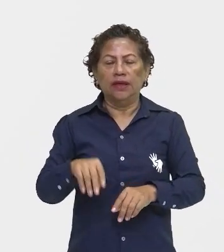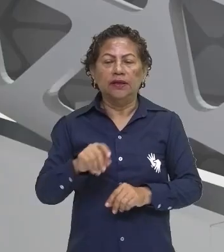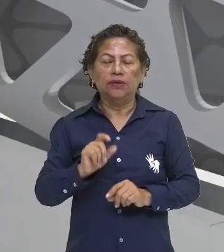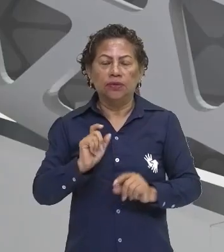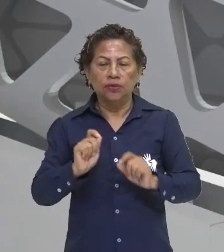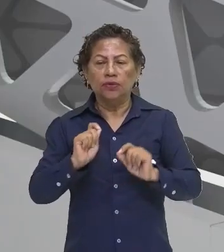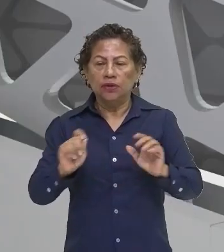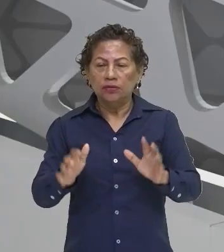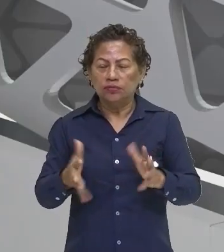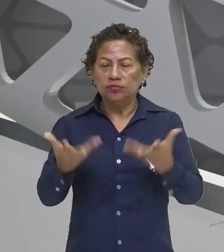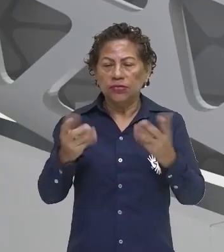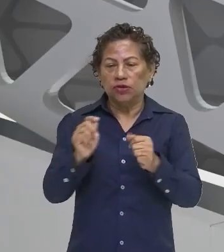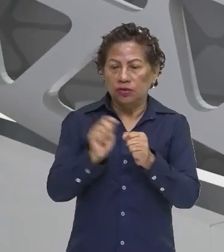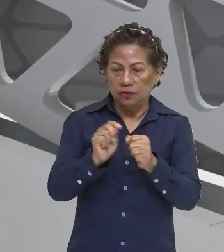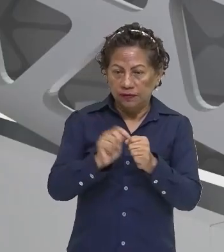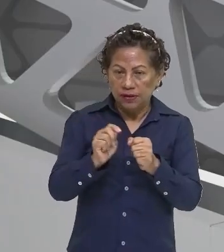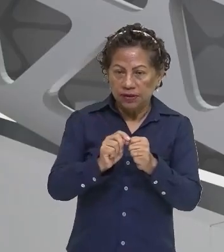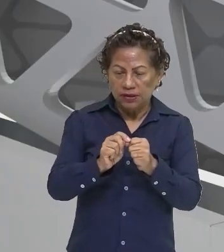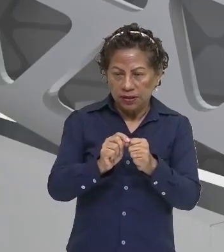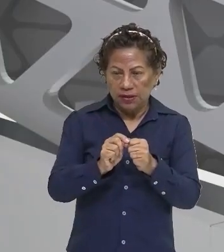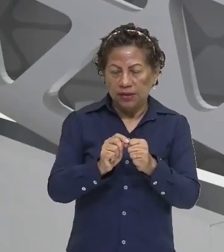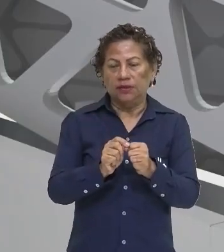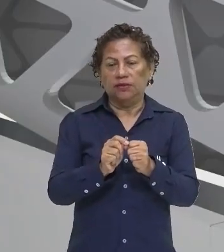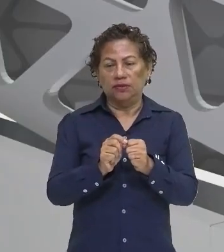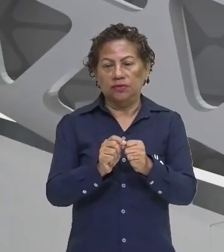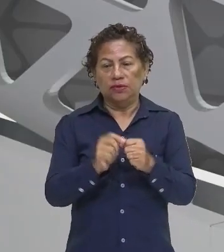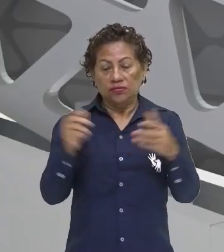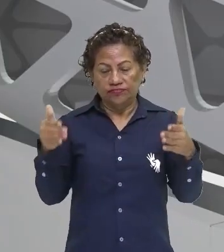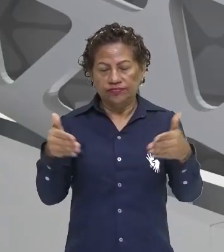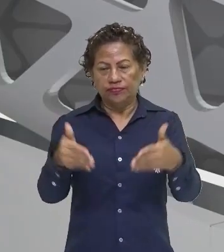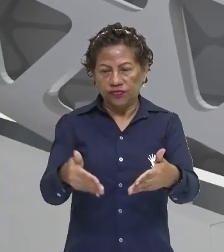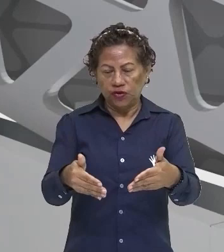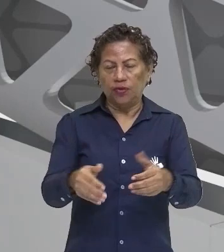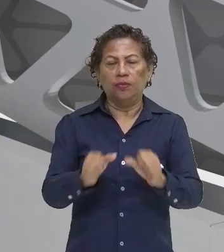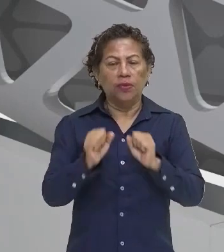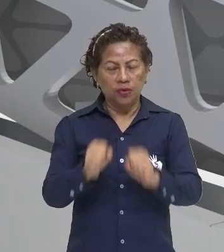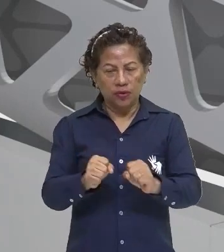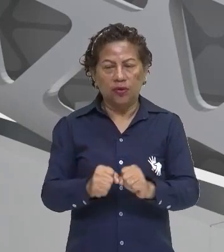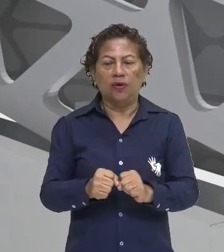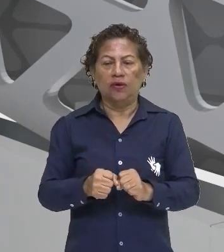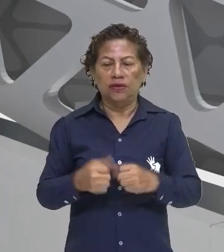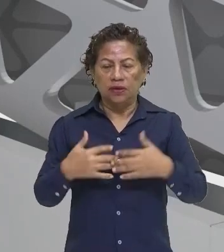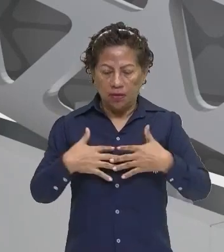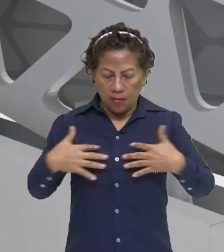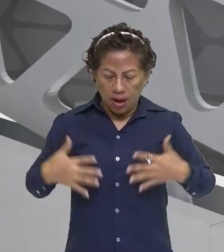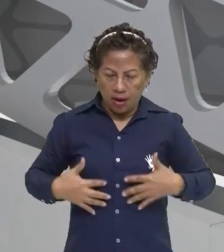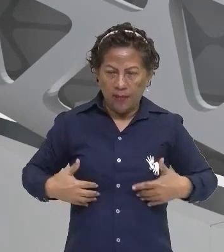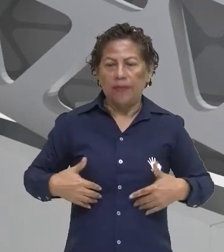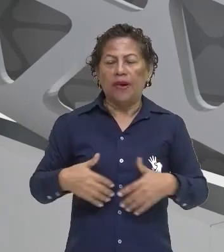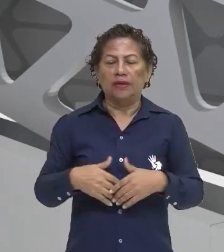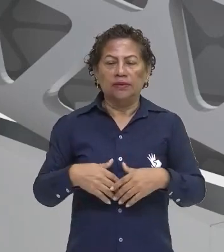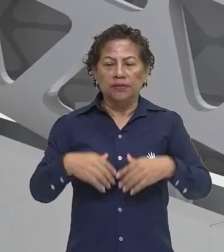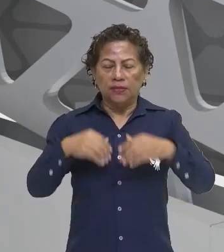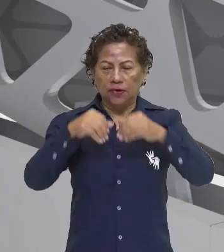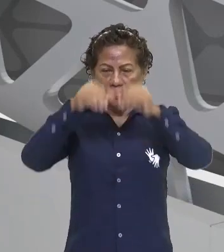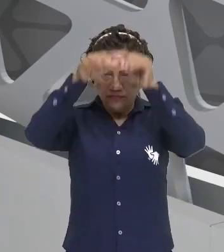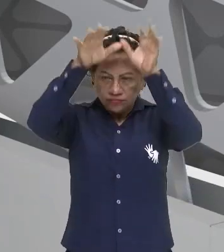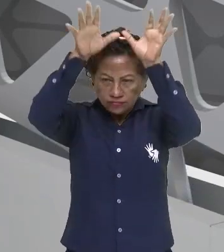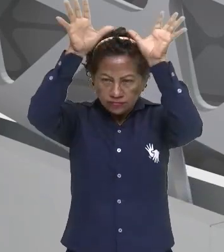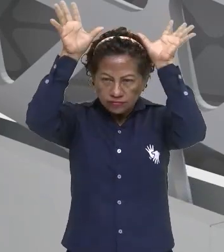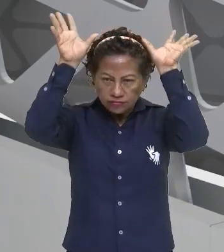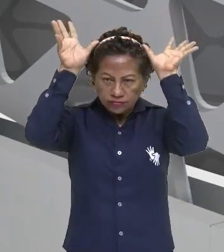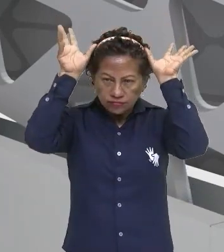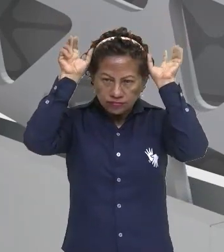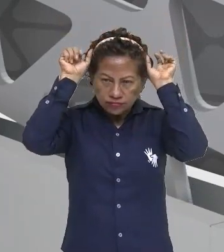acontecendo, eles utilizam elementos específicos. Pode ser uma pintura corporal, um cocar específico, um